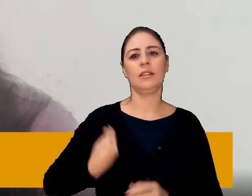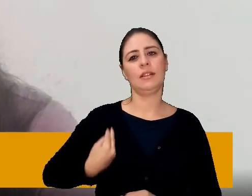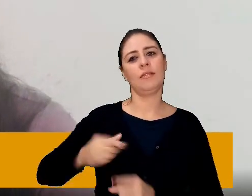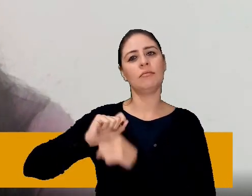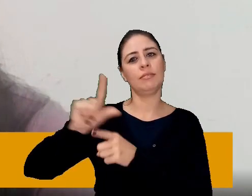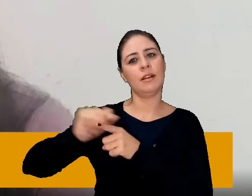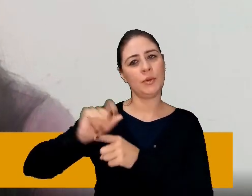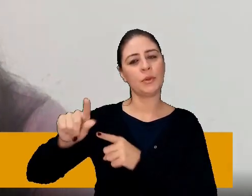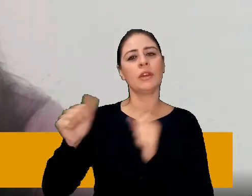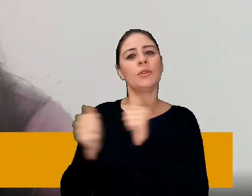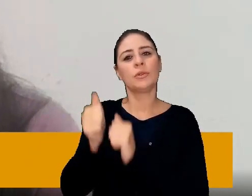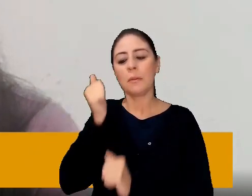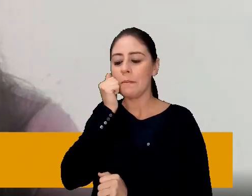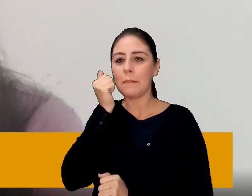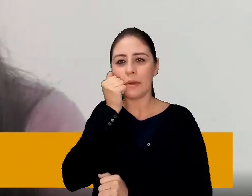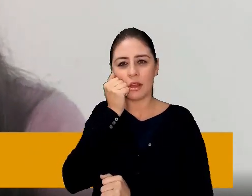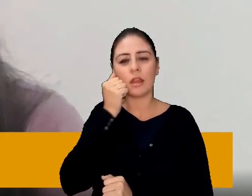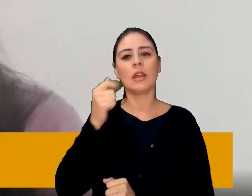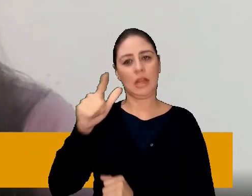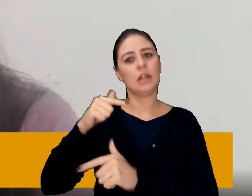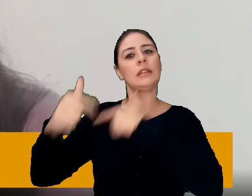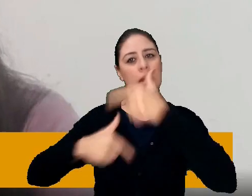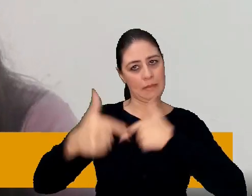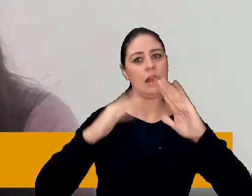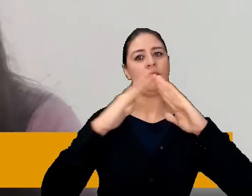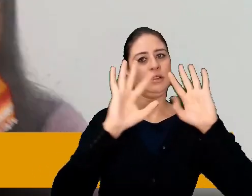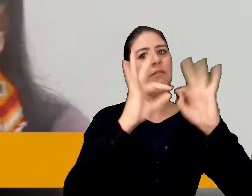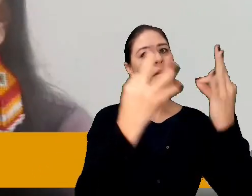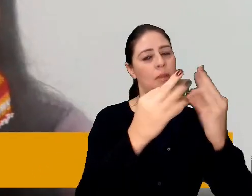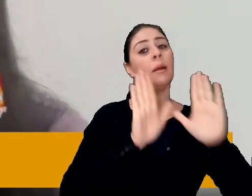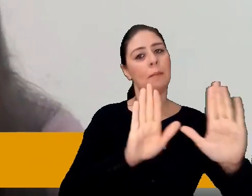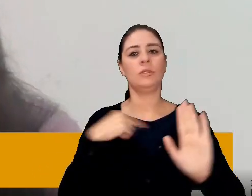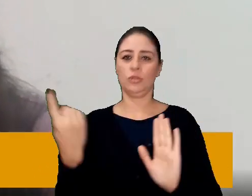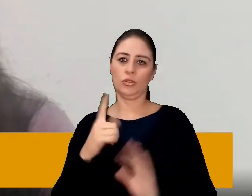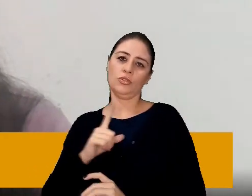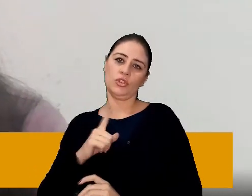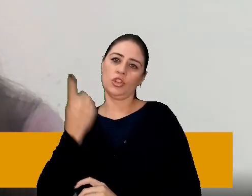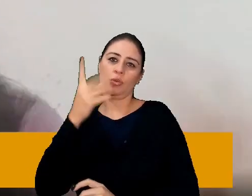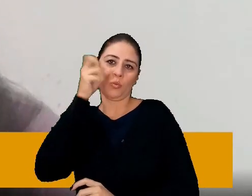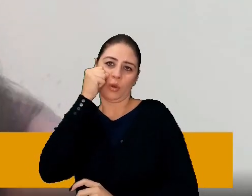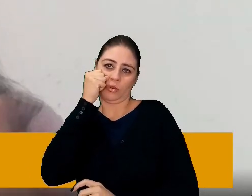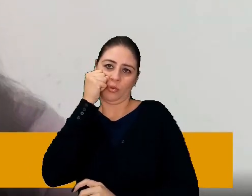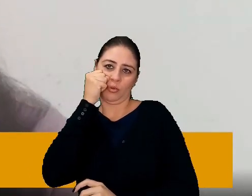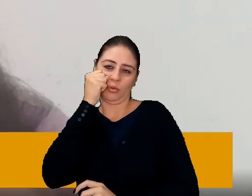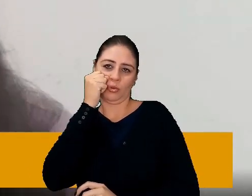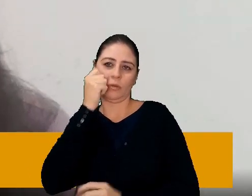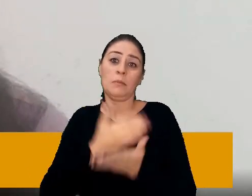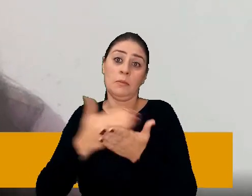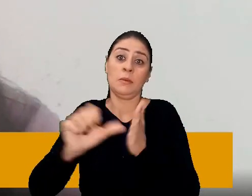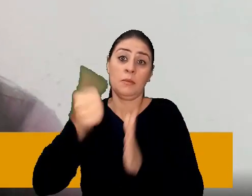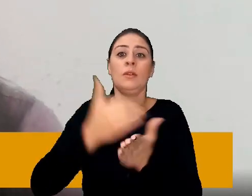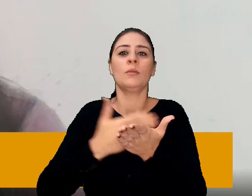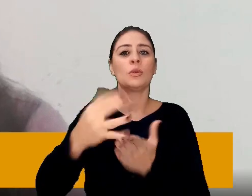de aluguel, né, com a minha mãe trabalhava em casa de família, mas a gente já tinha um quarto, né? Primeiro a gente começou com um